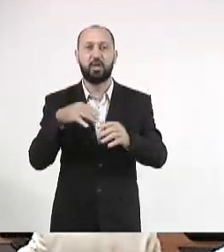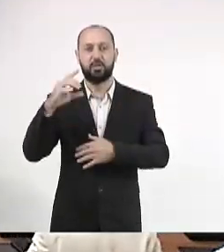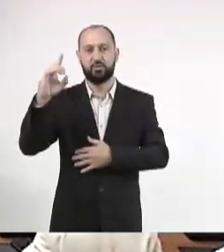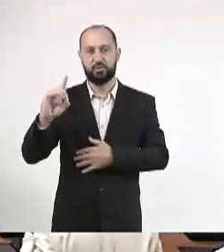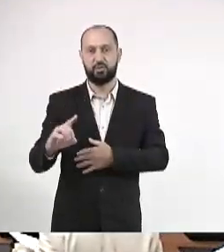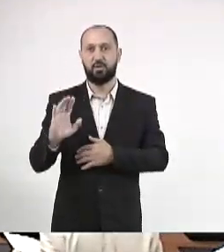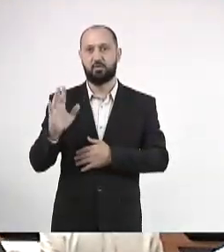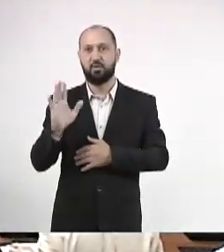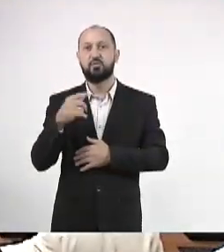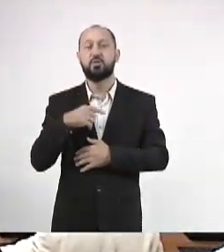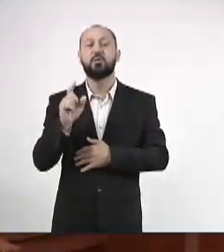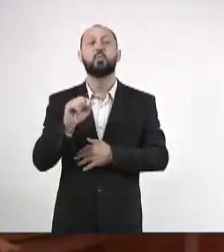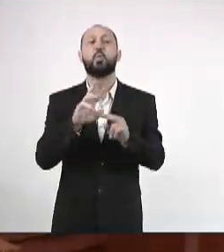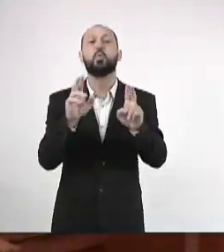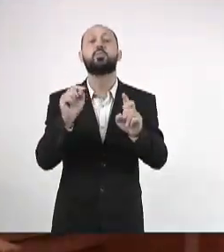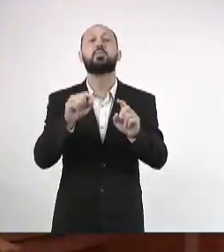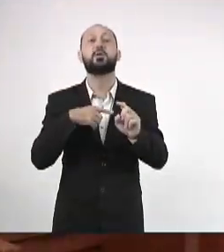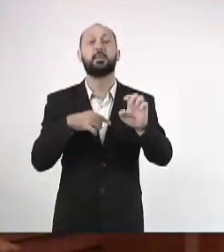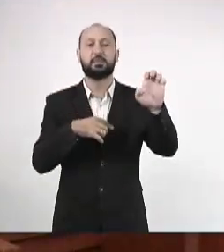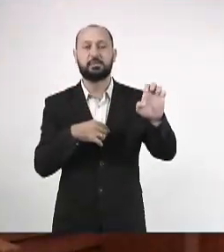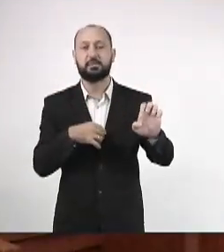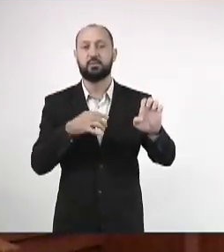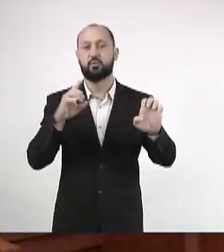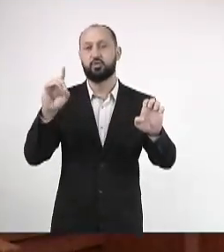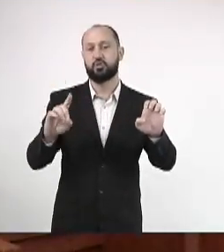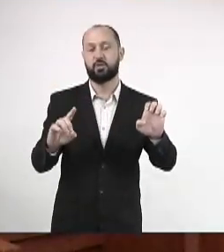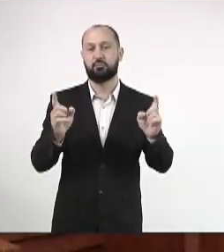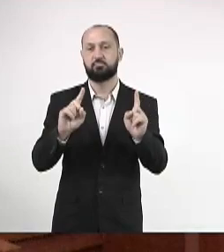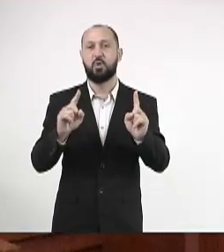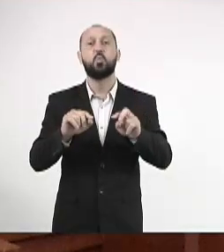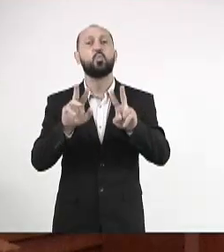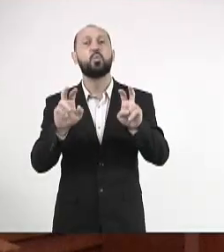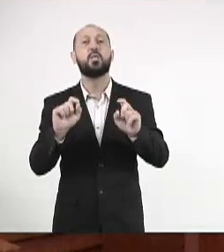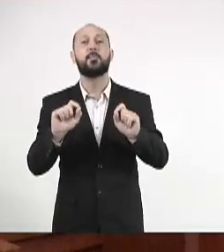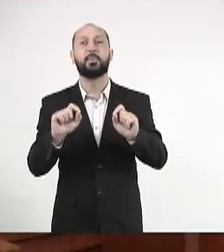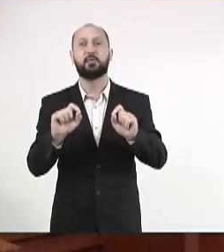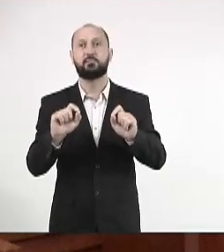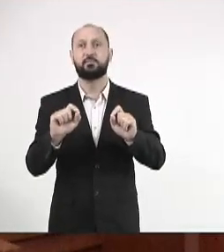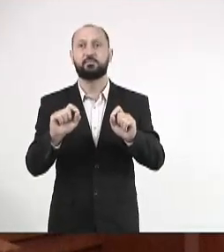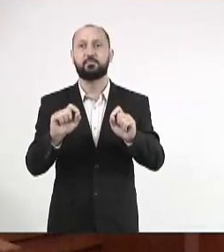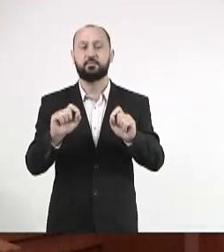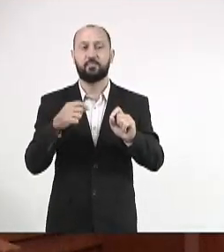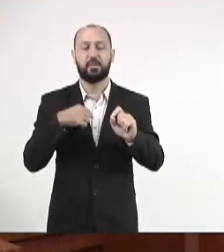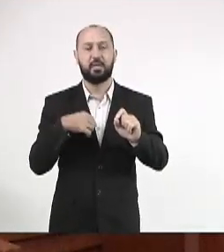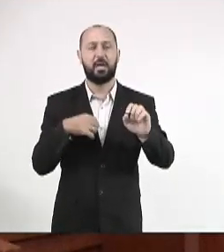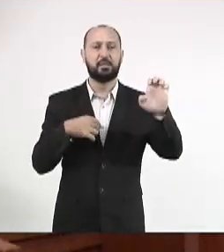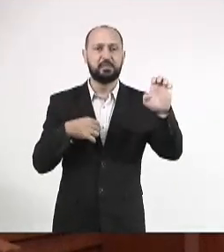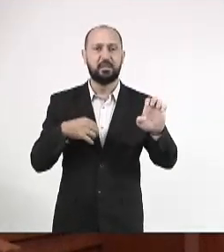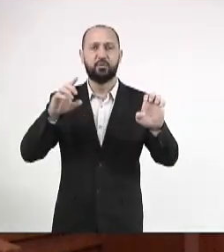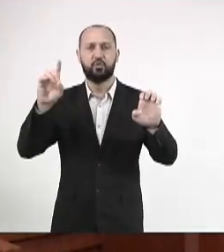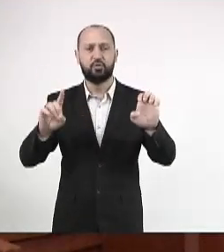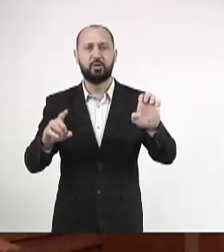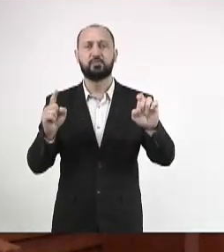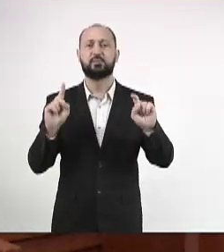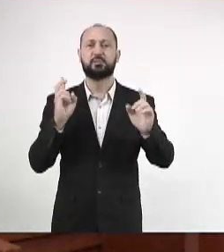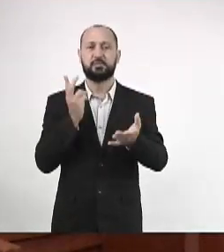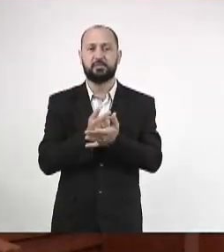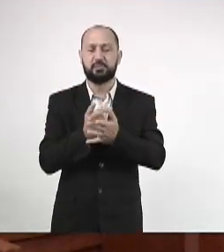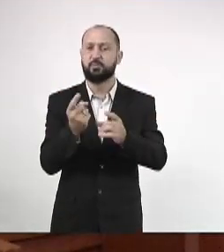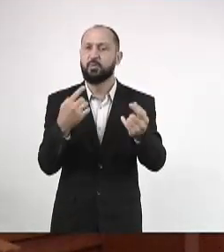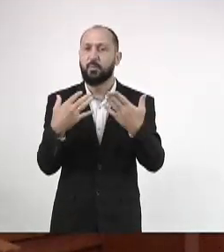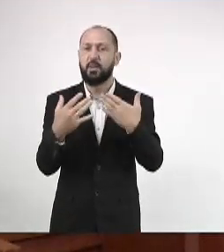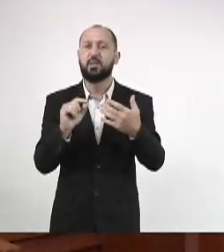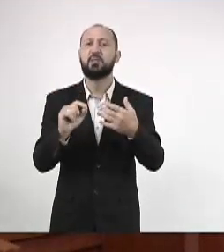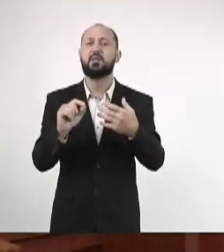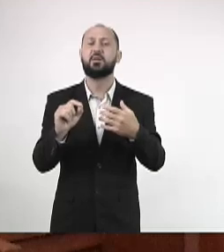direita. Então, esse não é um tema da esquerda ou da direita. Esse é um tema que a esquerda e a direita, que a gente sempre debateu, e que nunca